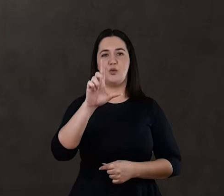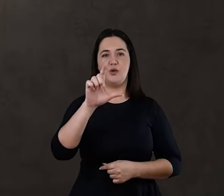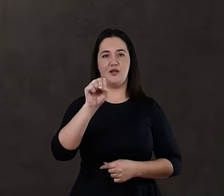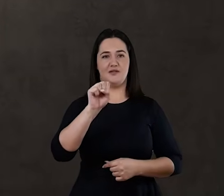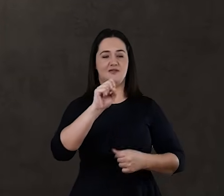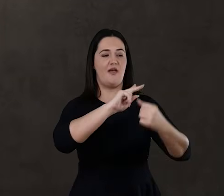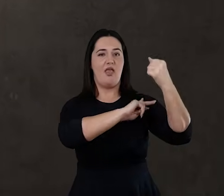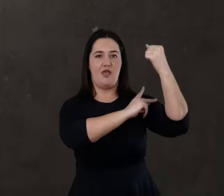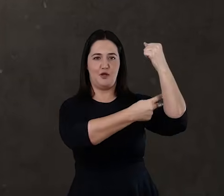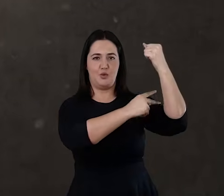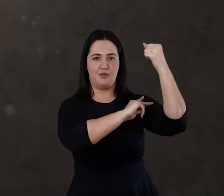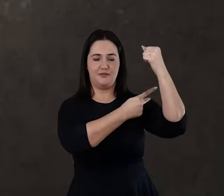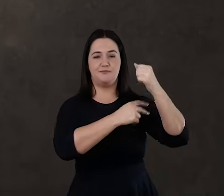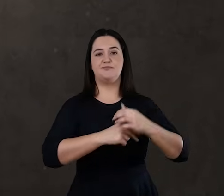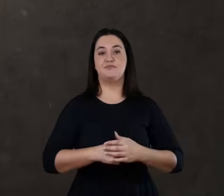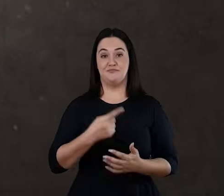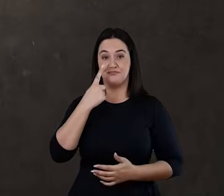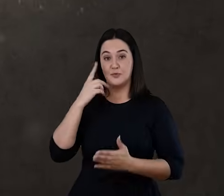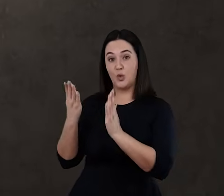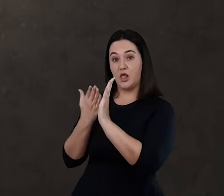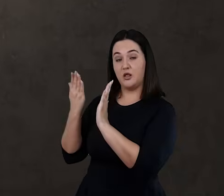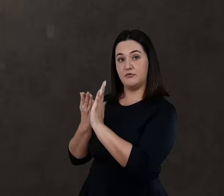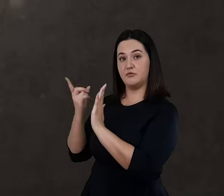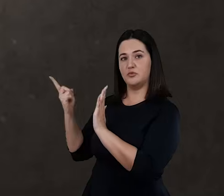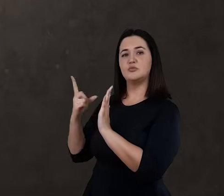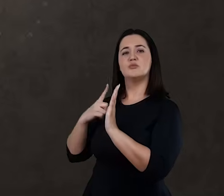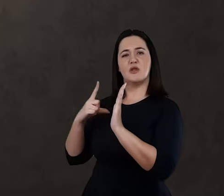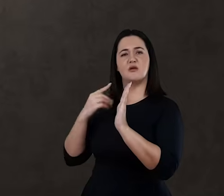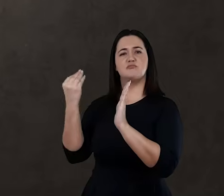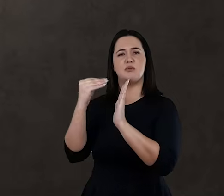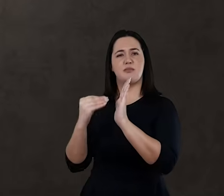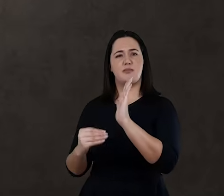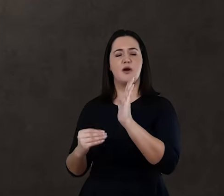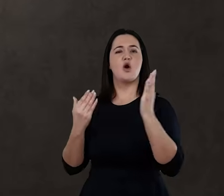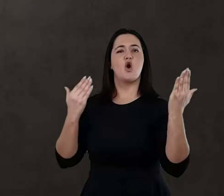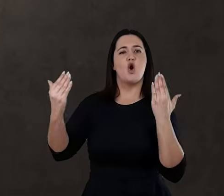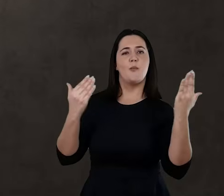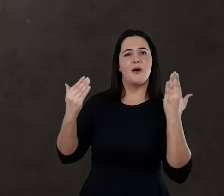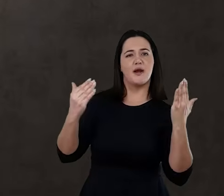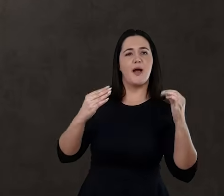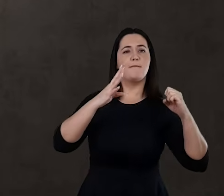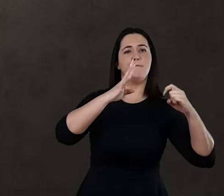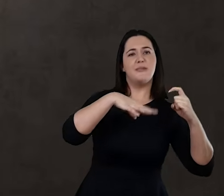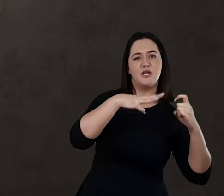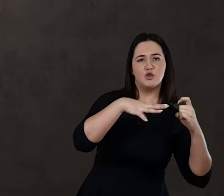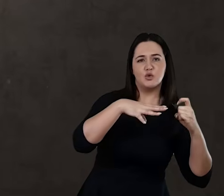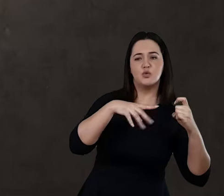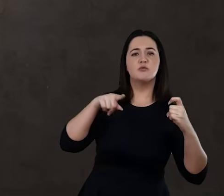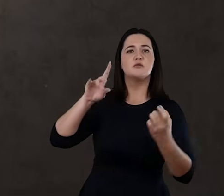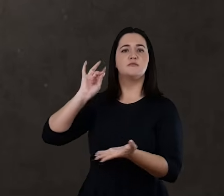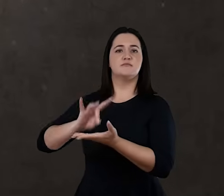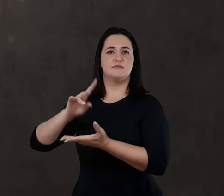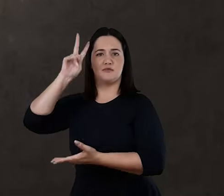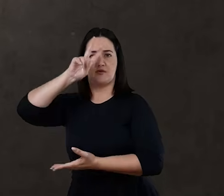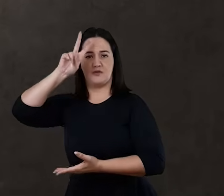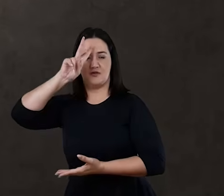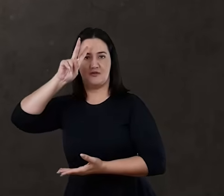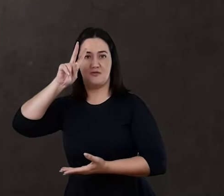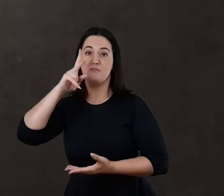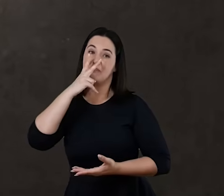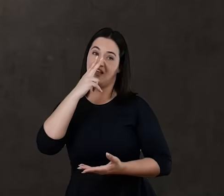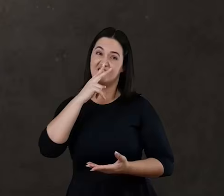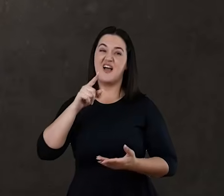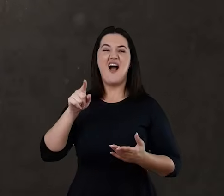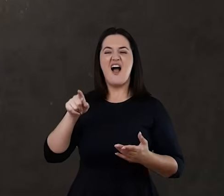Thomas Duane, Mitos Bíblicos e Paralelos em Outras Religiões, trabalha com a hipótese de que a Bíblia seria apenas um eco